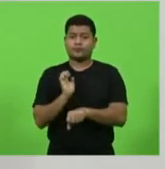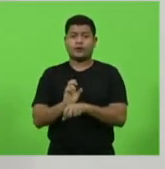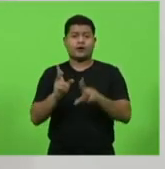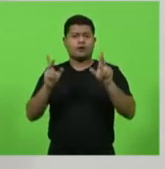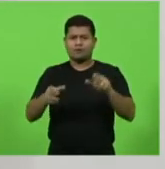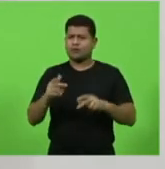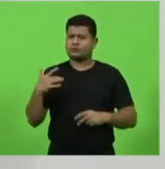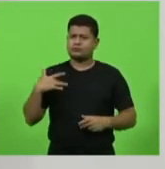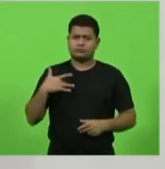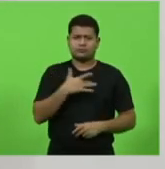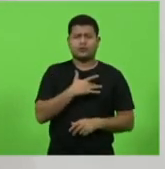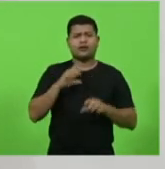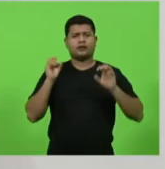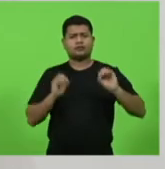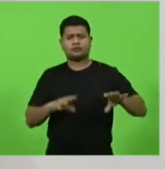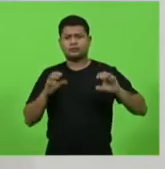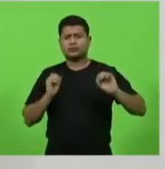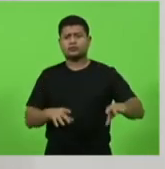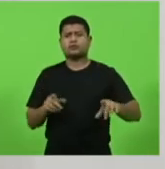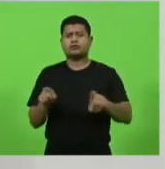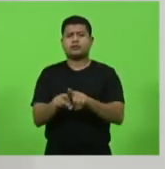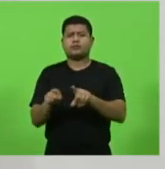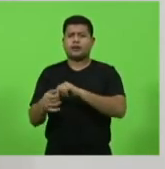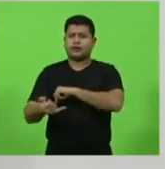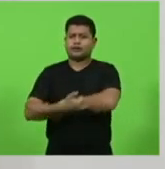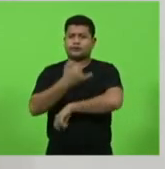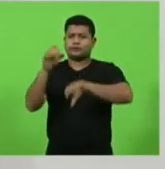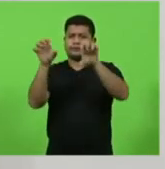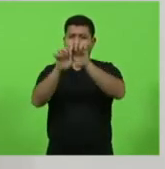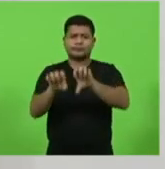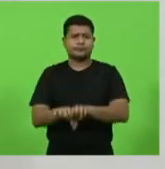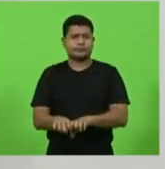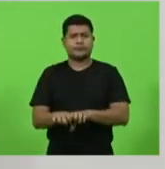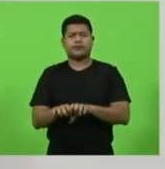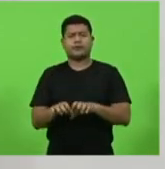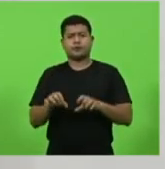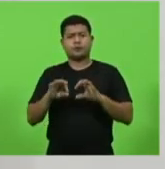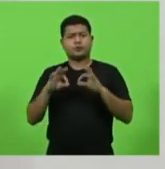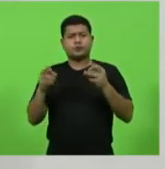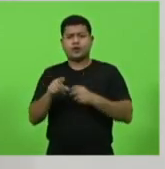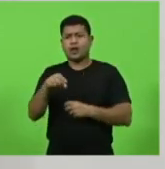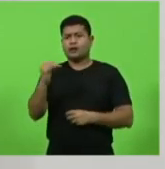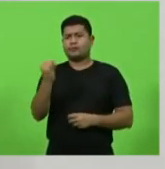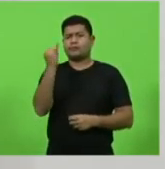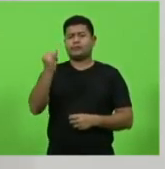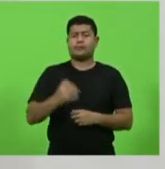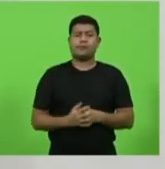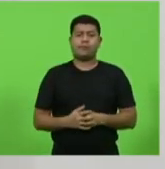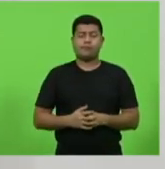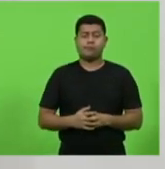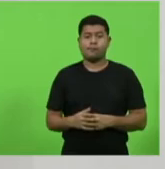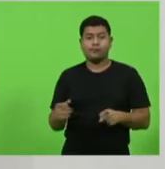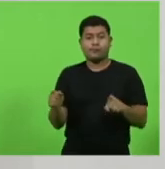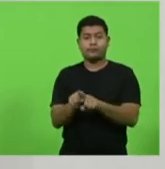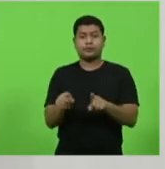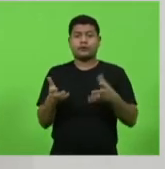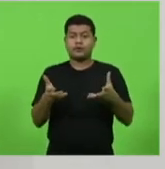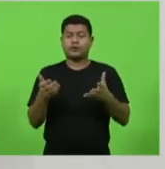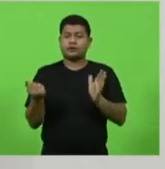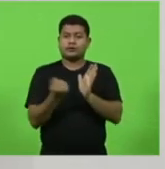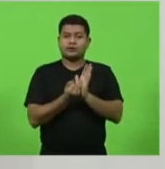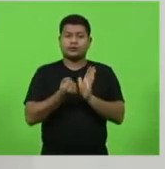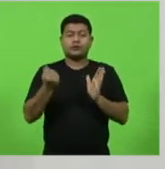saúde, como a educação, como a infraestrutura, que tudo é importante. Quero registrar também que